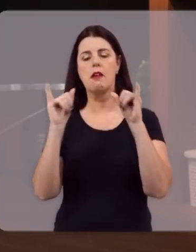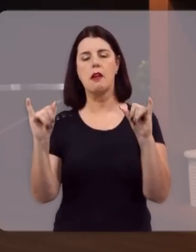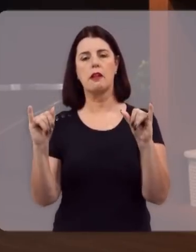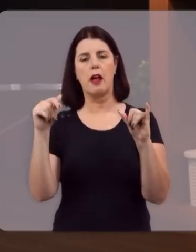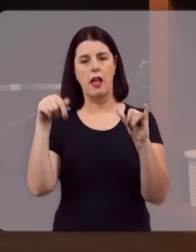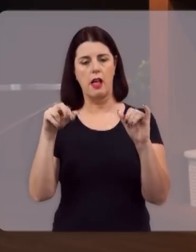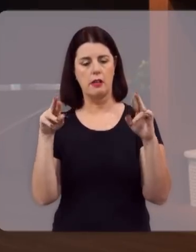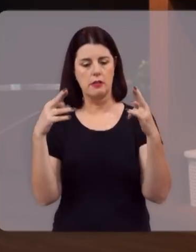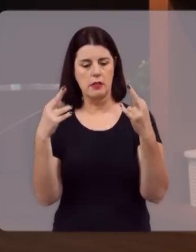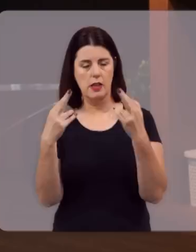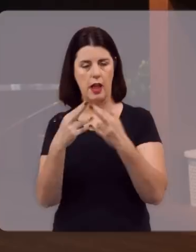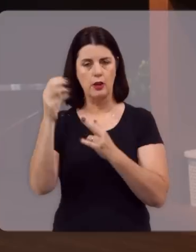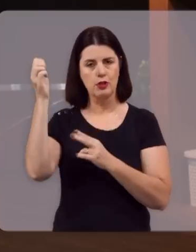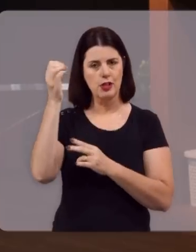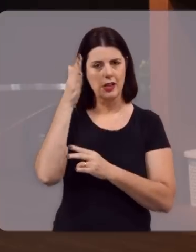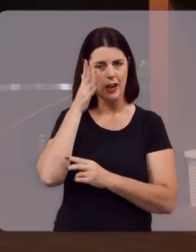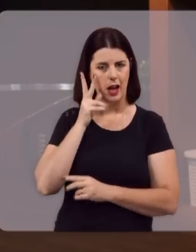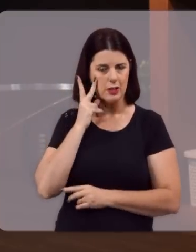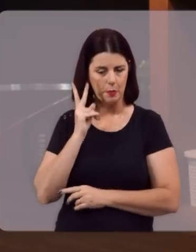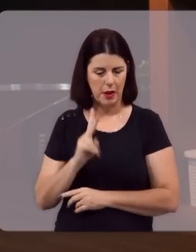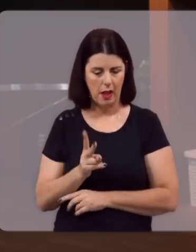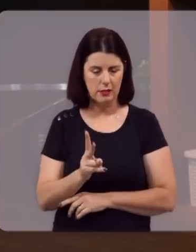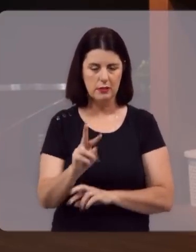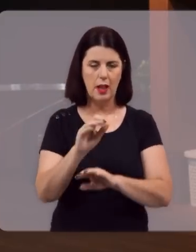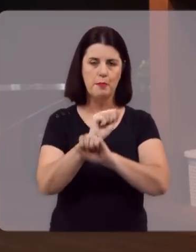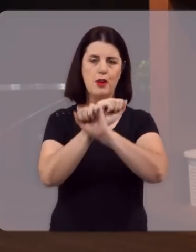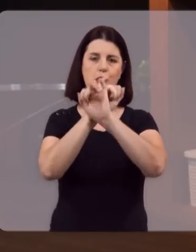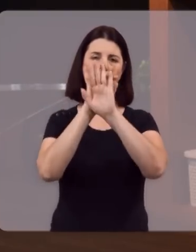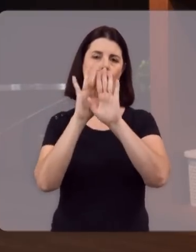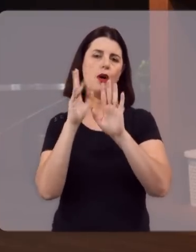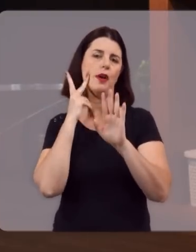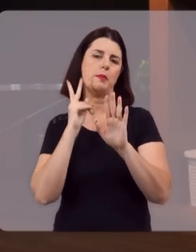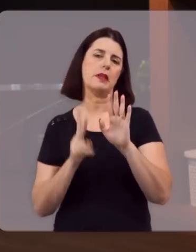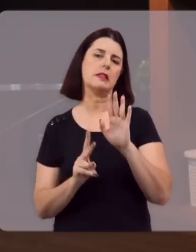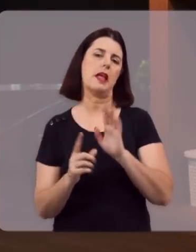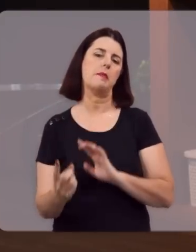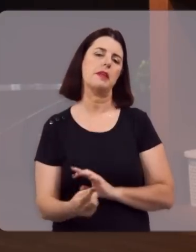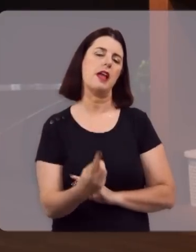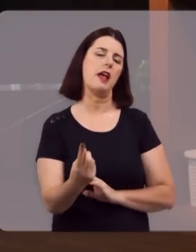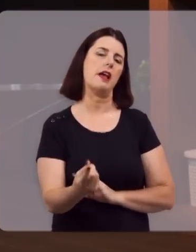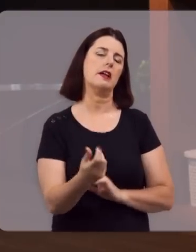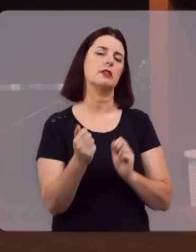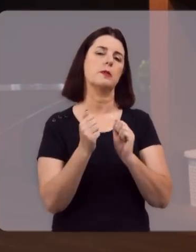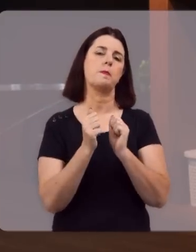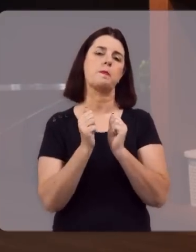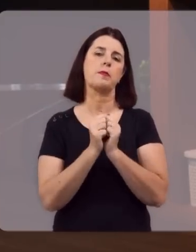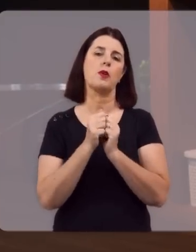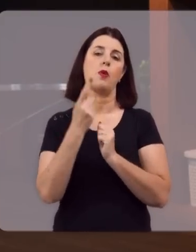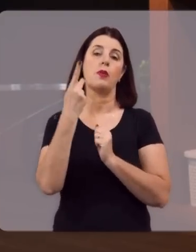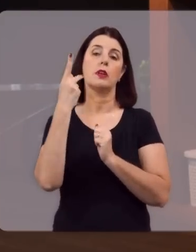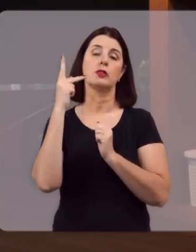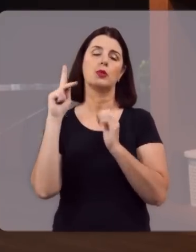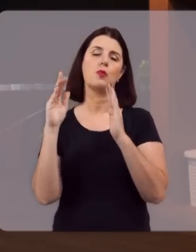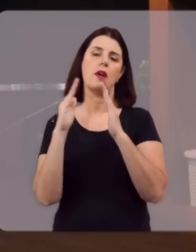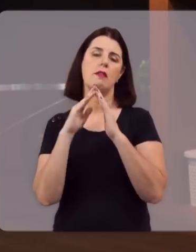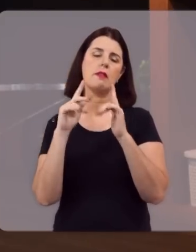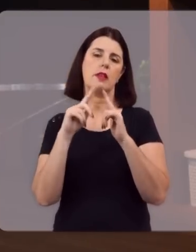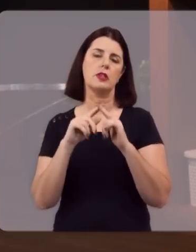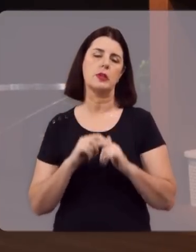declarar então que este reino de graça será o seu reino de glória, e ele vai reinar para sempre e sempre com a sua